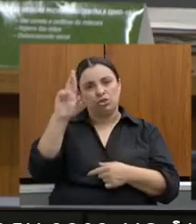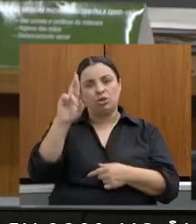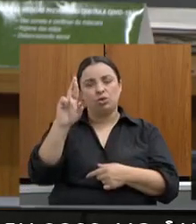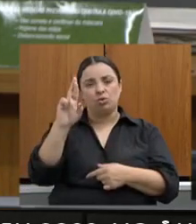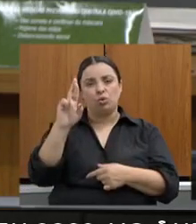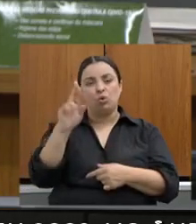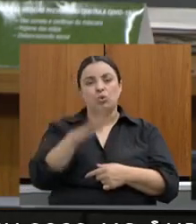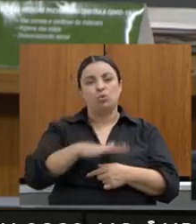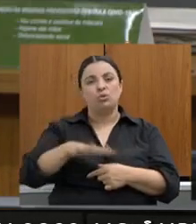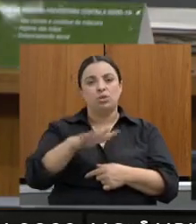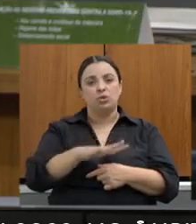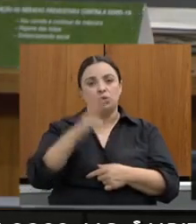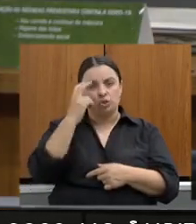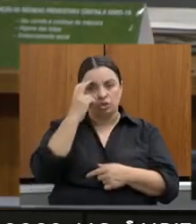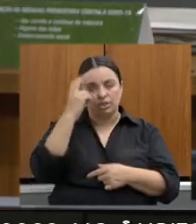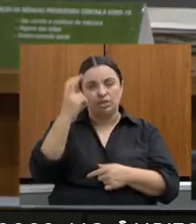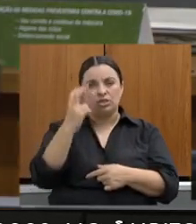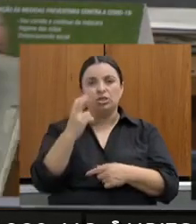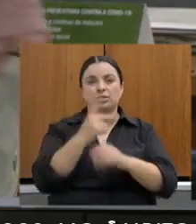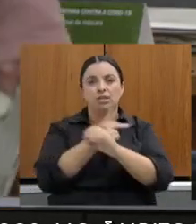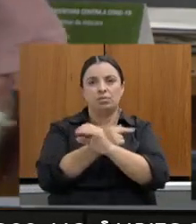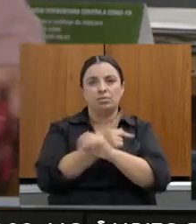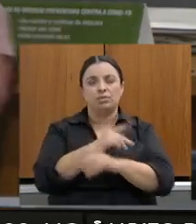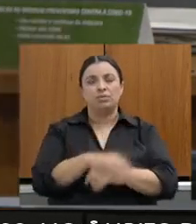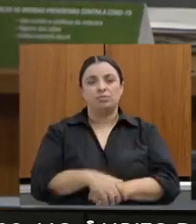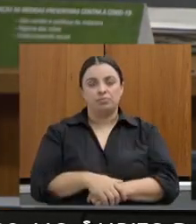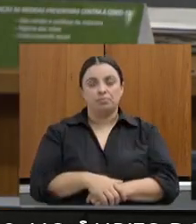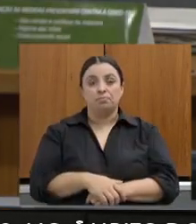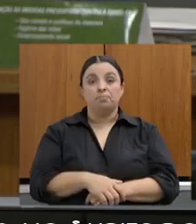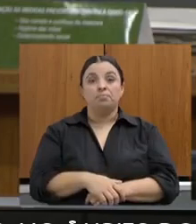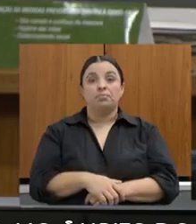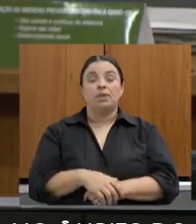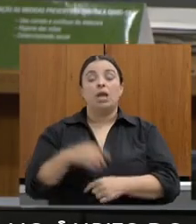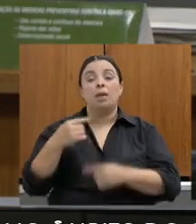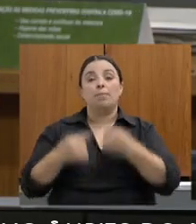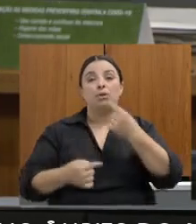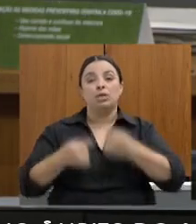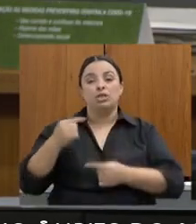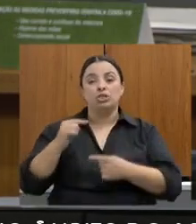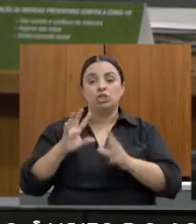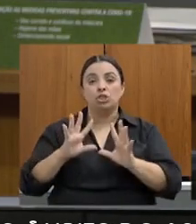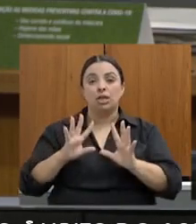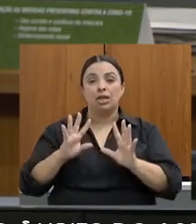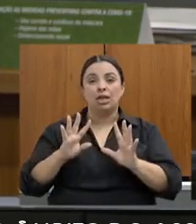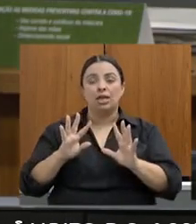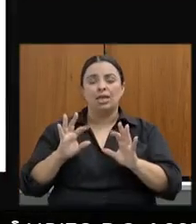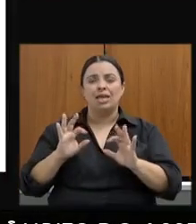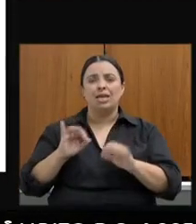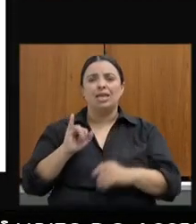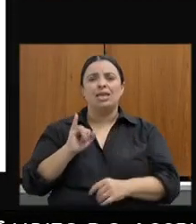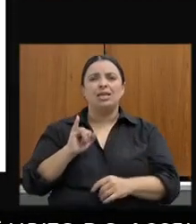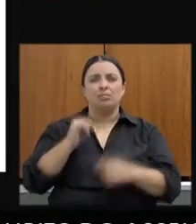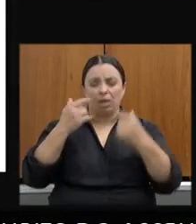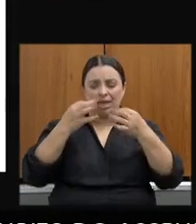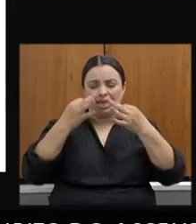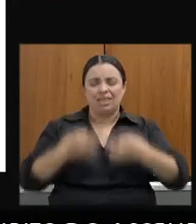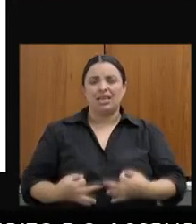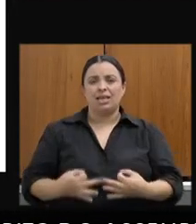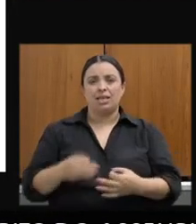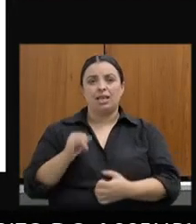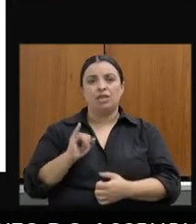pode passar política de integridade eu já fiz referência né o primeiro plano de integridade da história